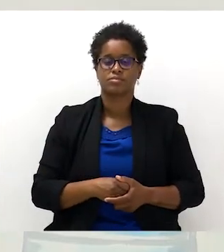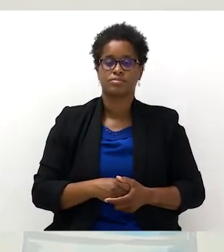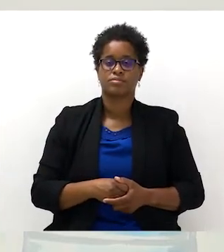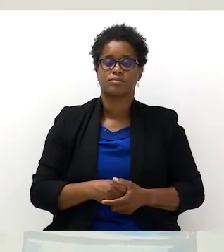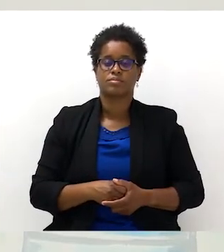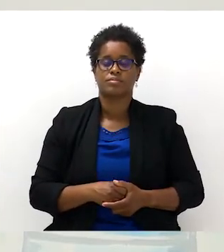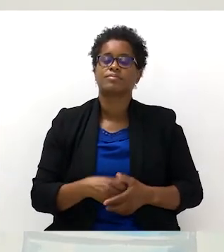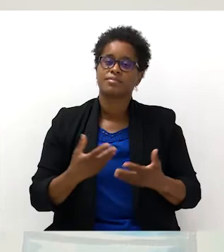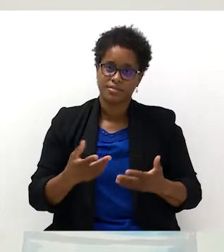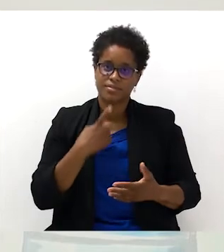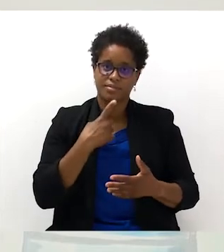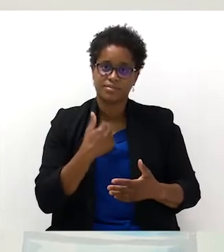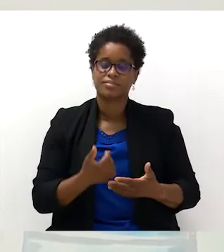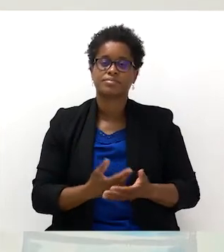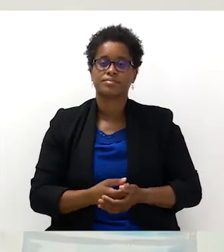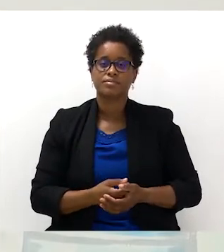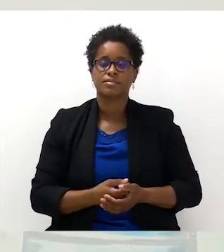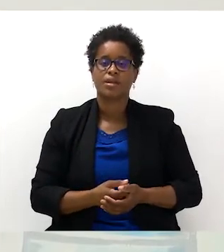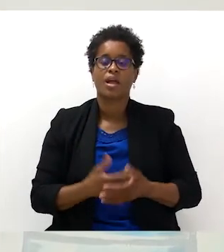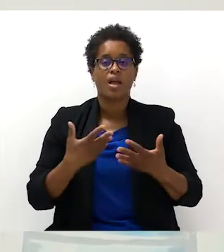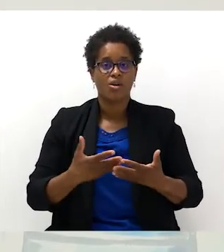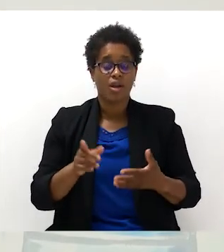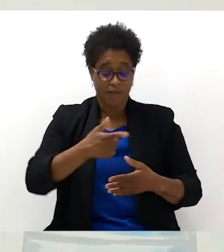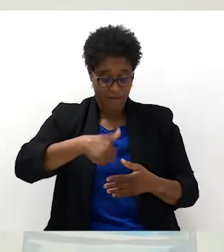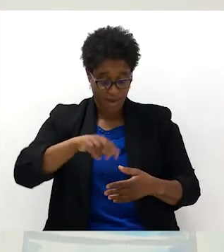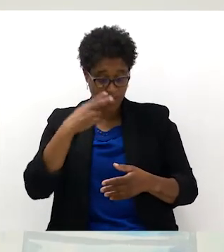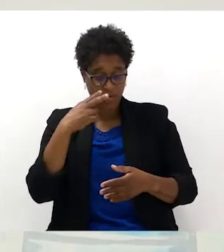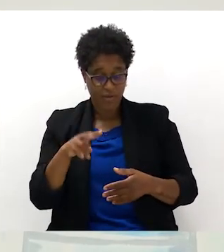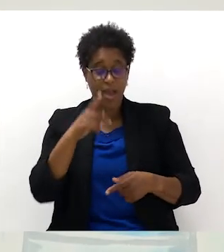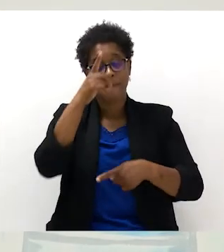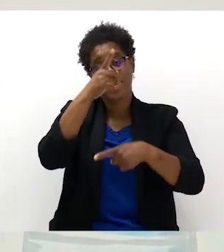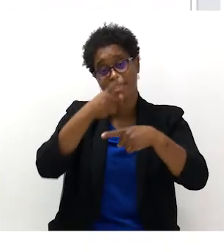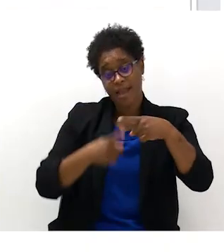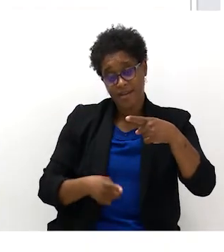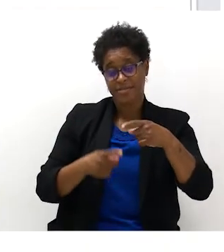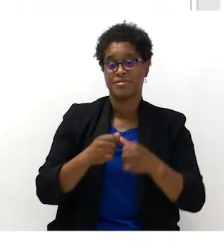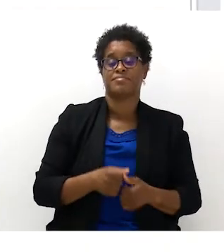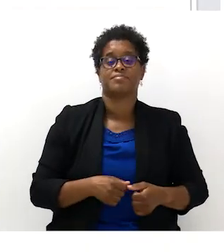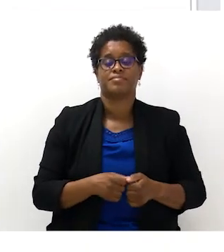Certo? Bem, agora vamos ver a metade